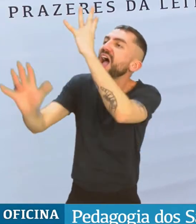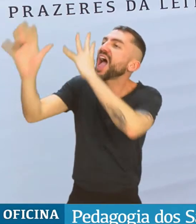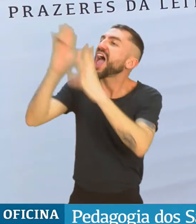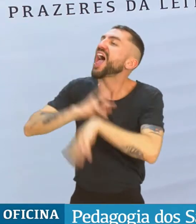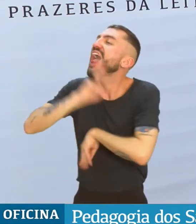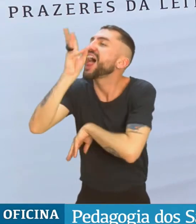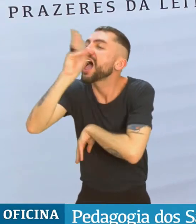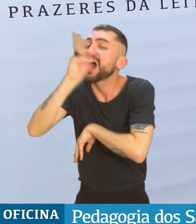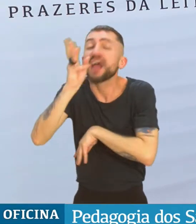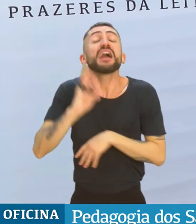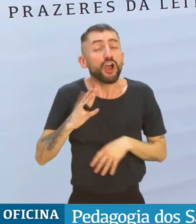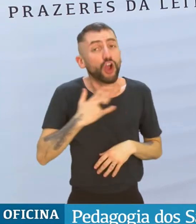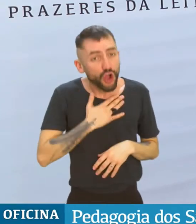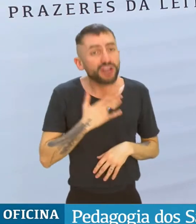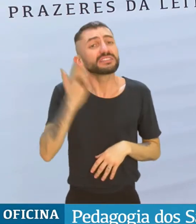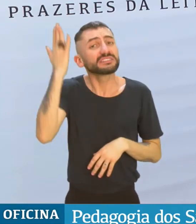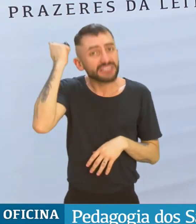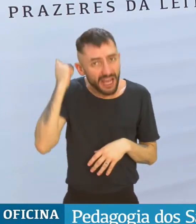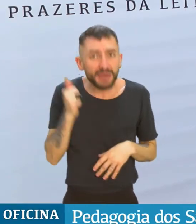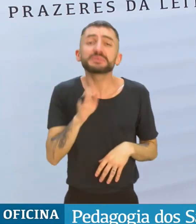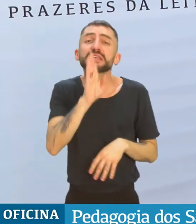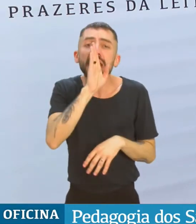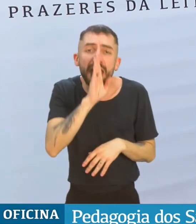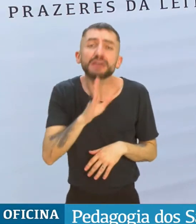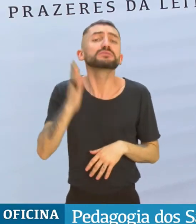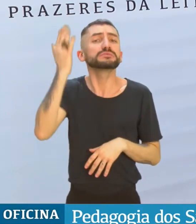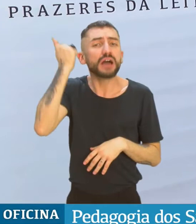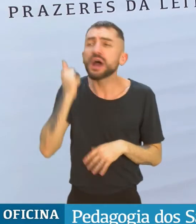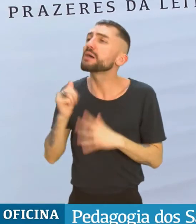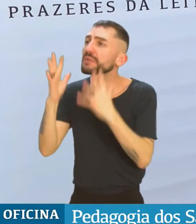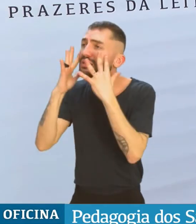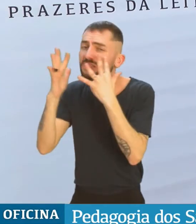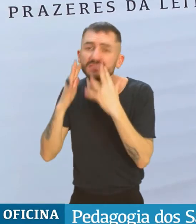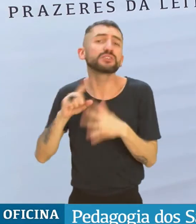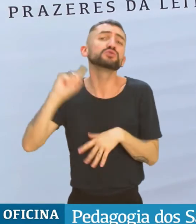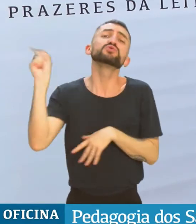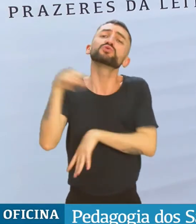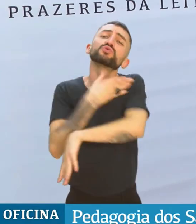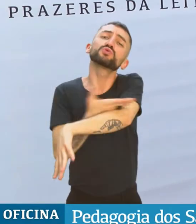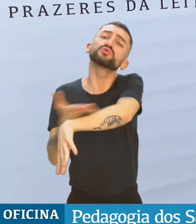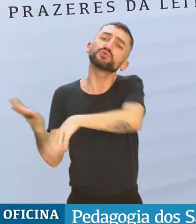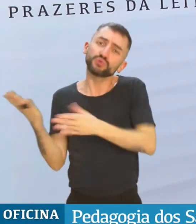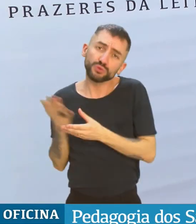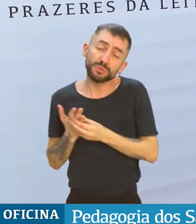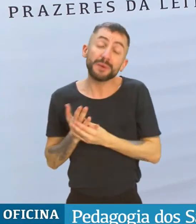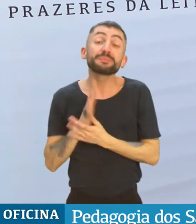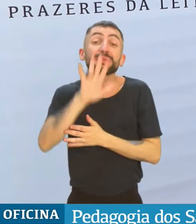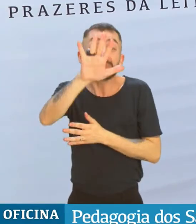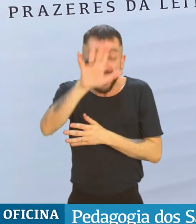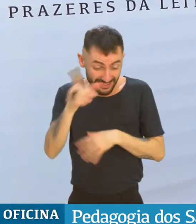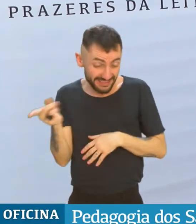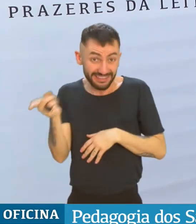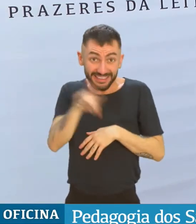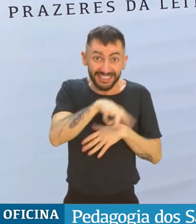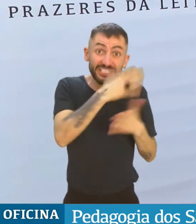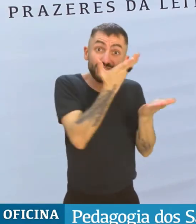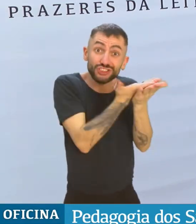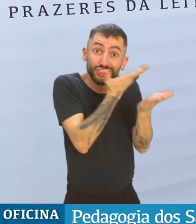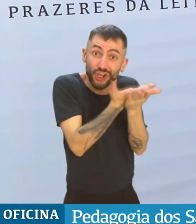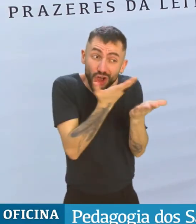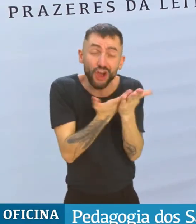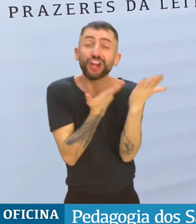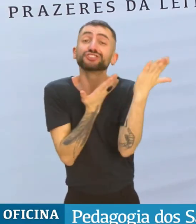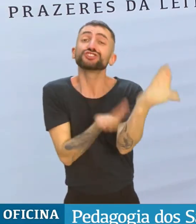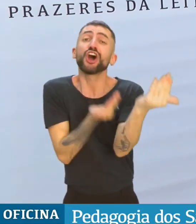recitar precisa desse silêncio, precisa dessa atenção. E aí quando você pega dentro do ambiente escolar,